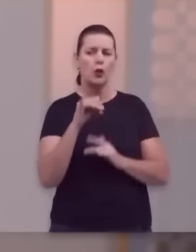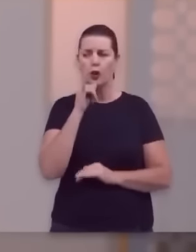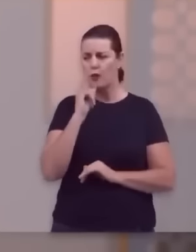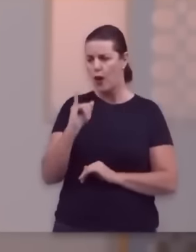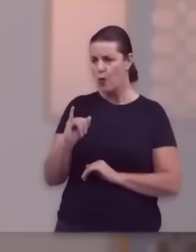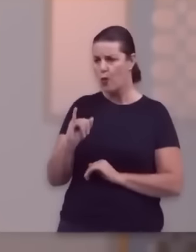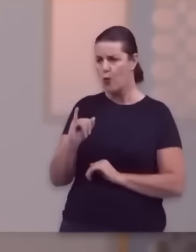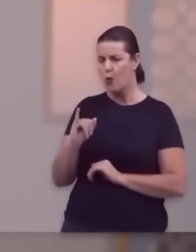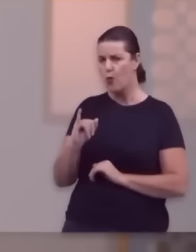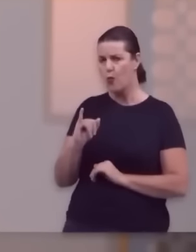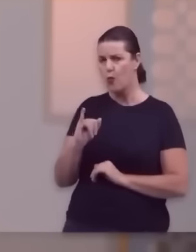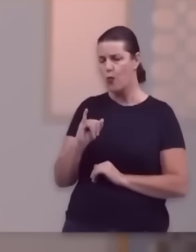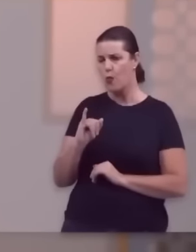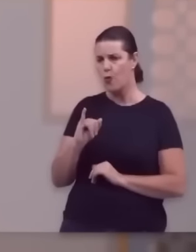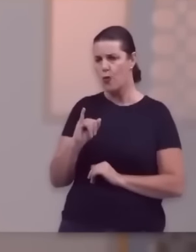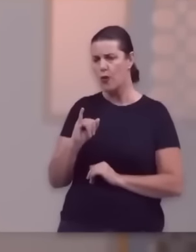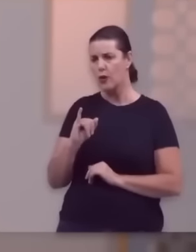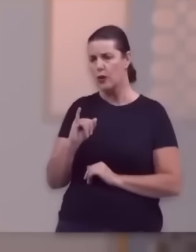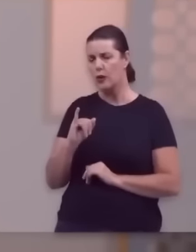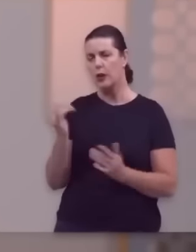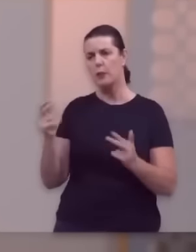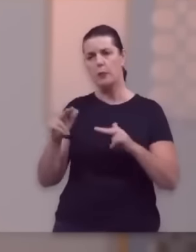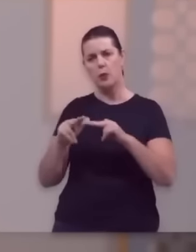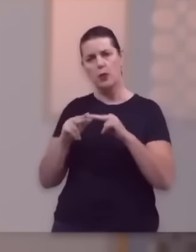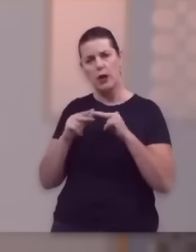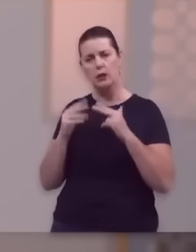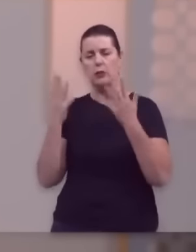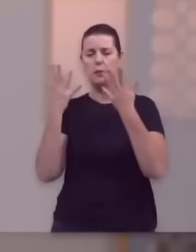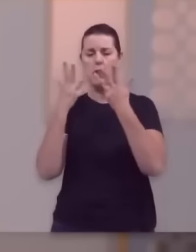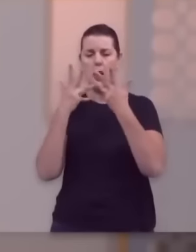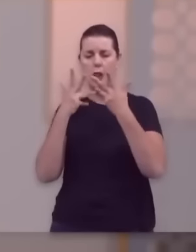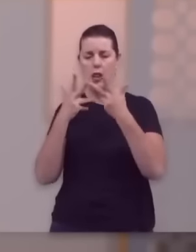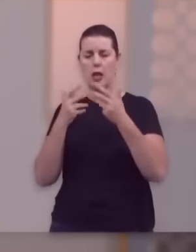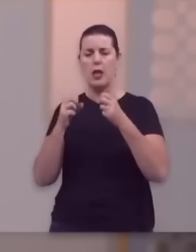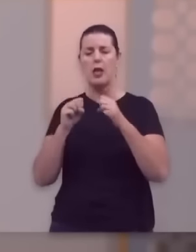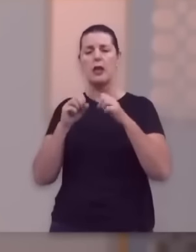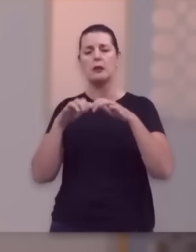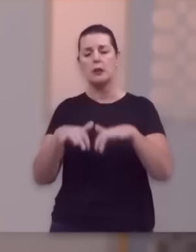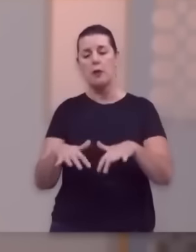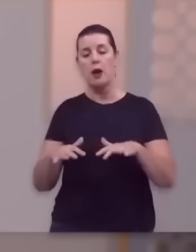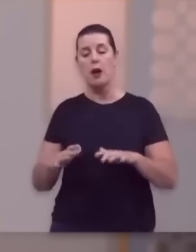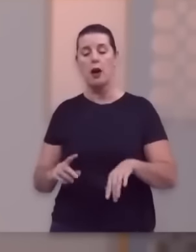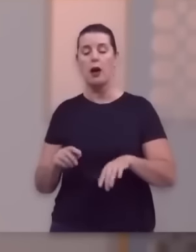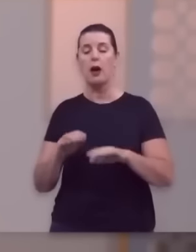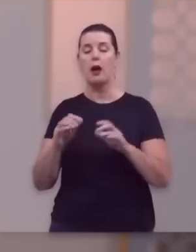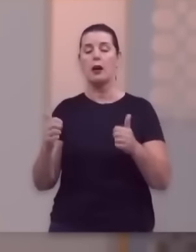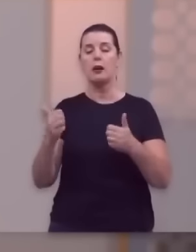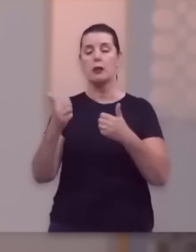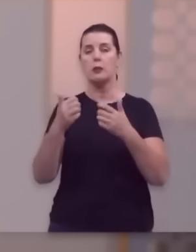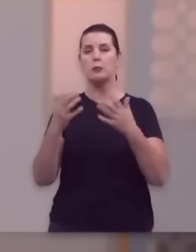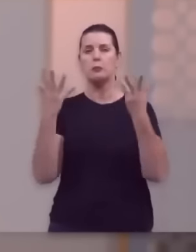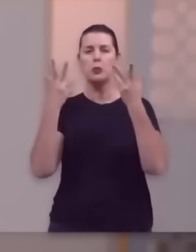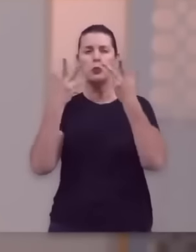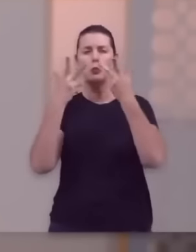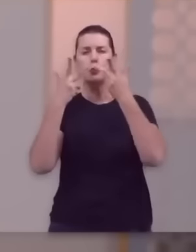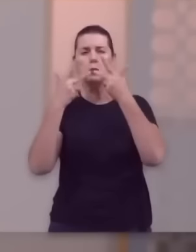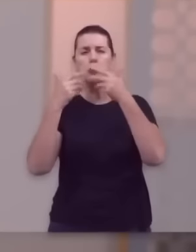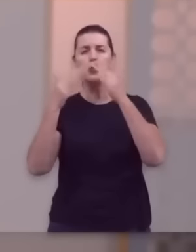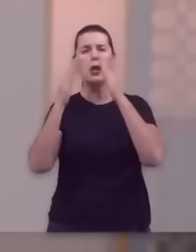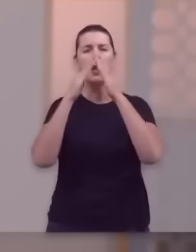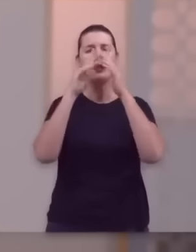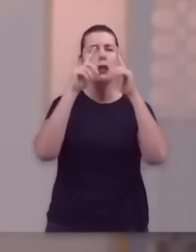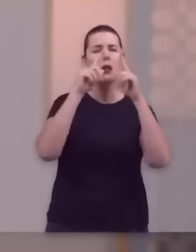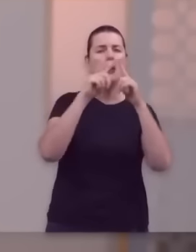dele de que em virtude da beleza e da ência do Templo de Jerusalém que estasa os